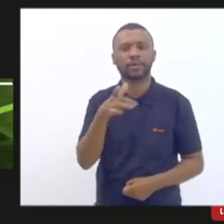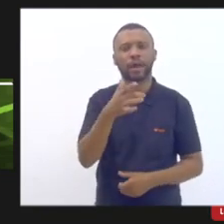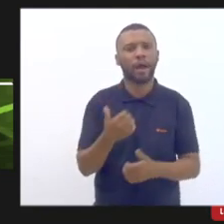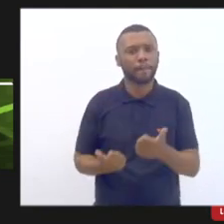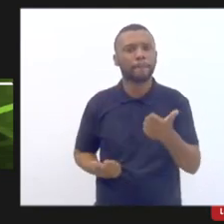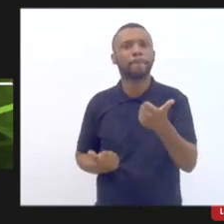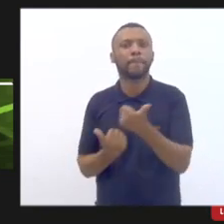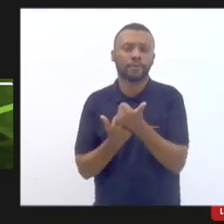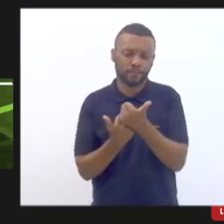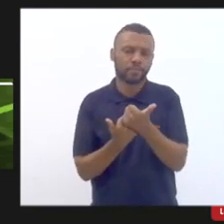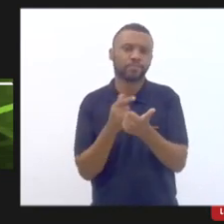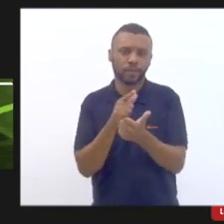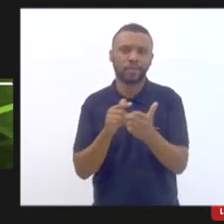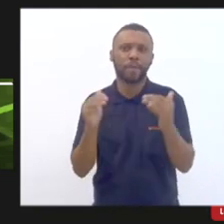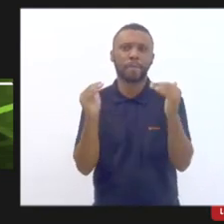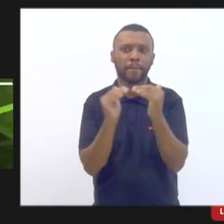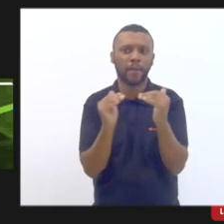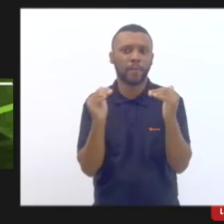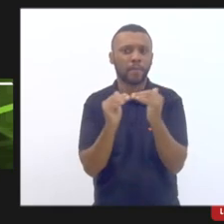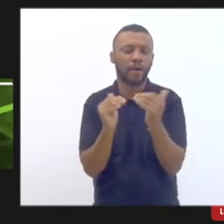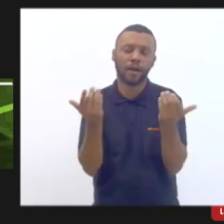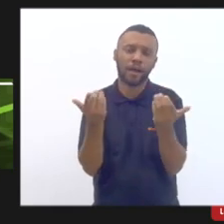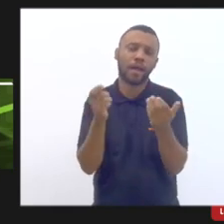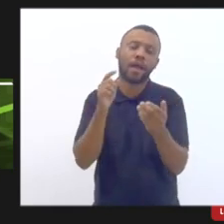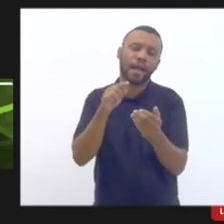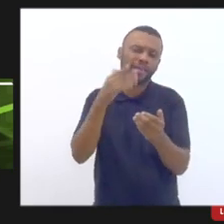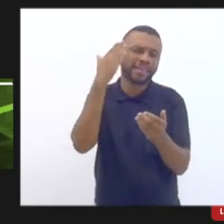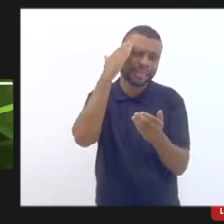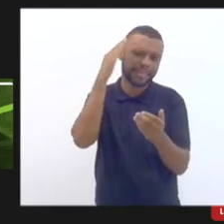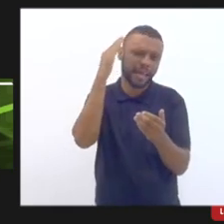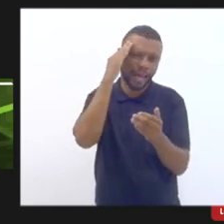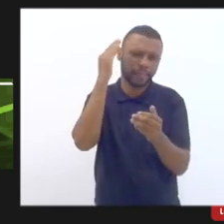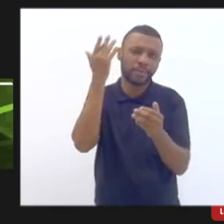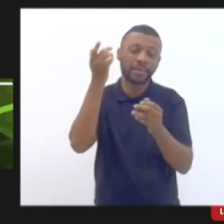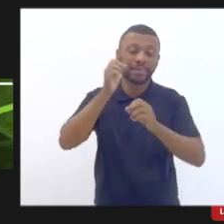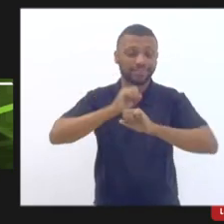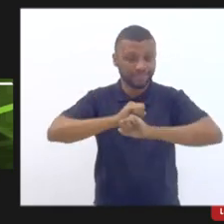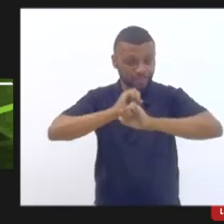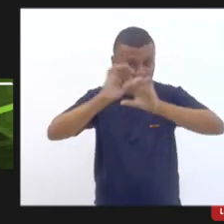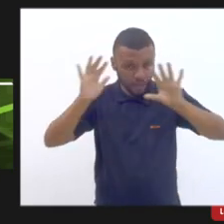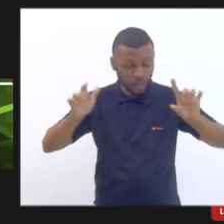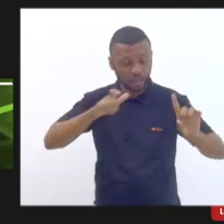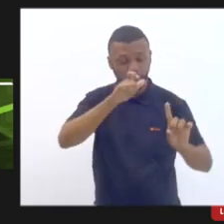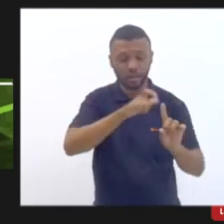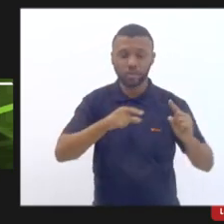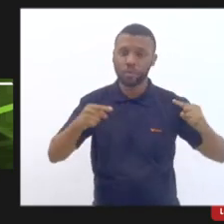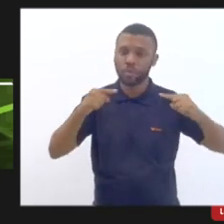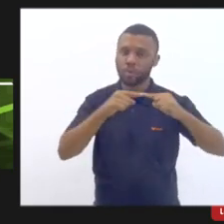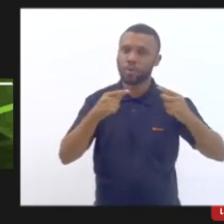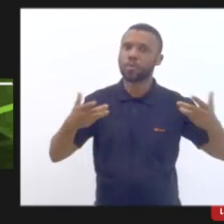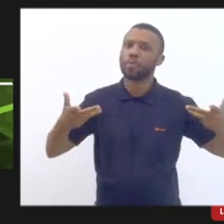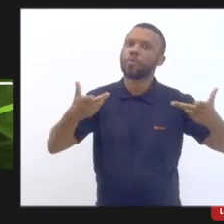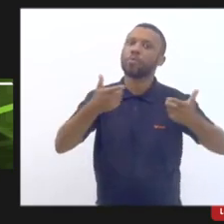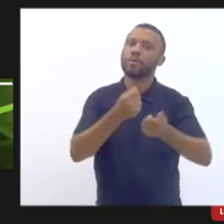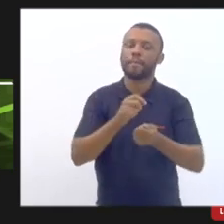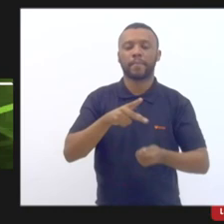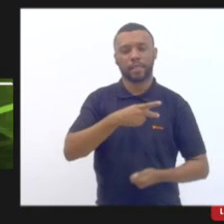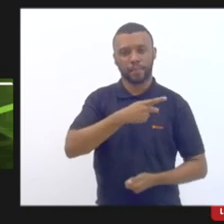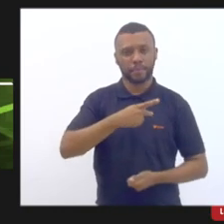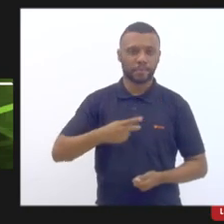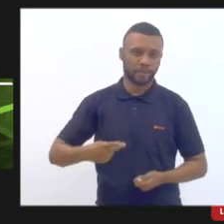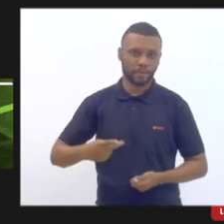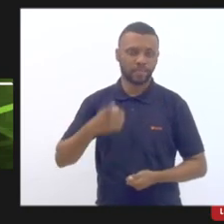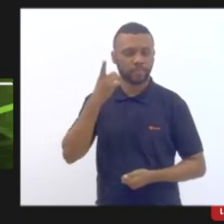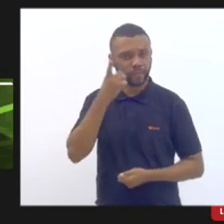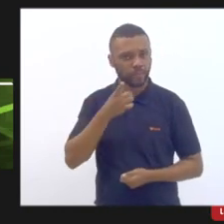favorável, não tendo a menor dúvida da qualificação para a presidência do deputado